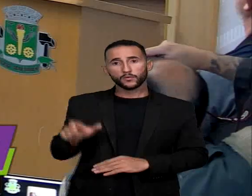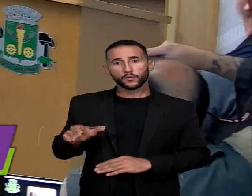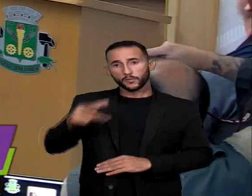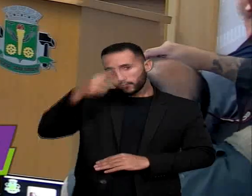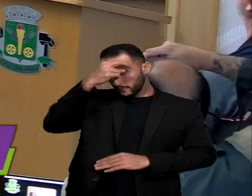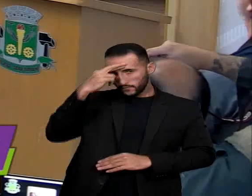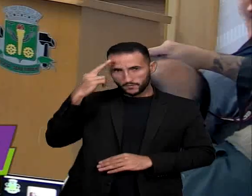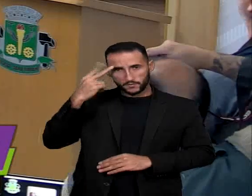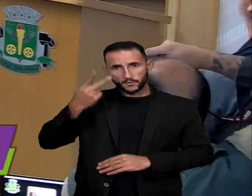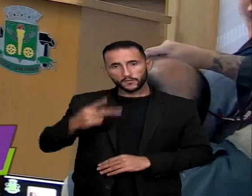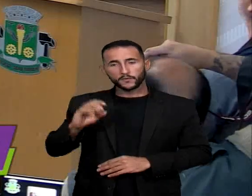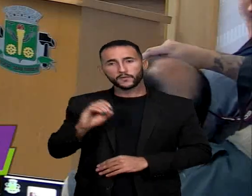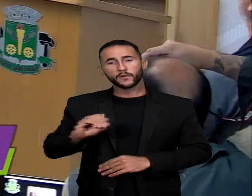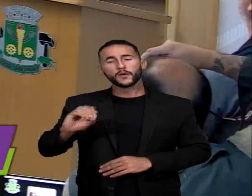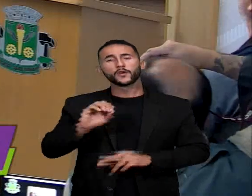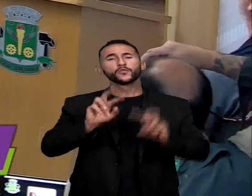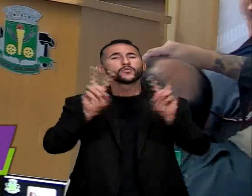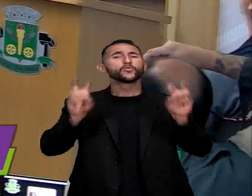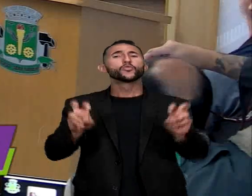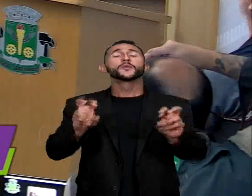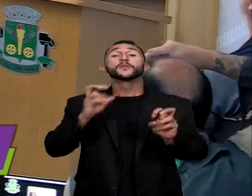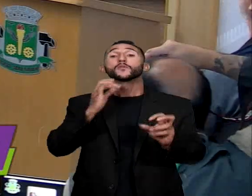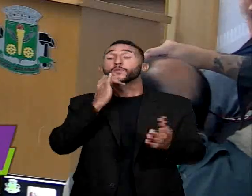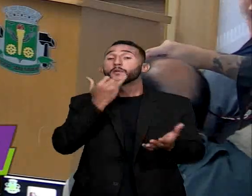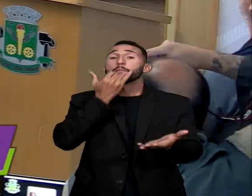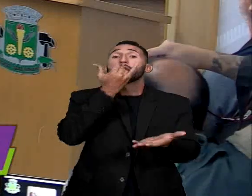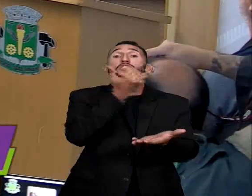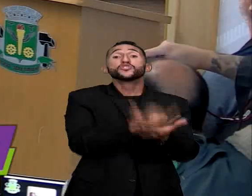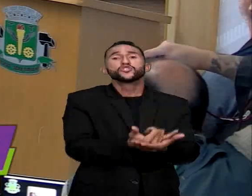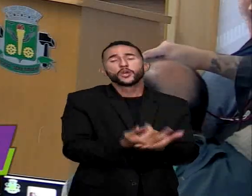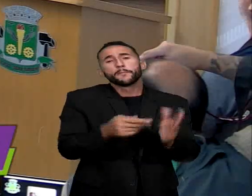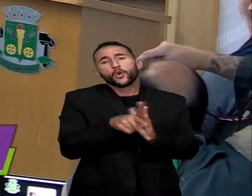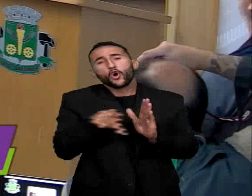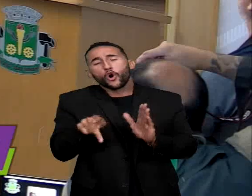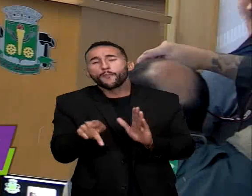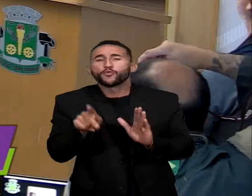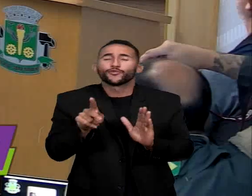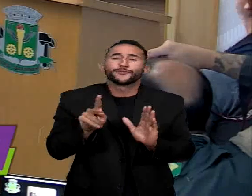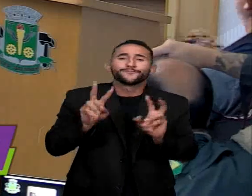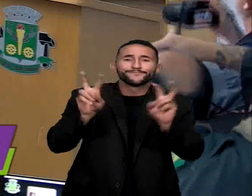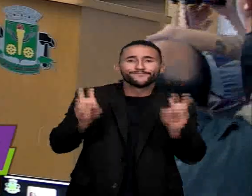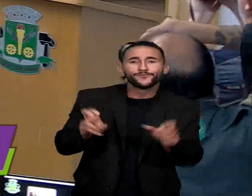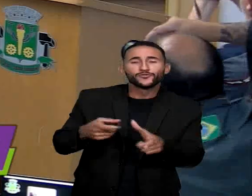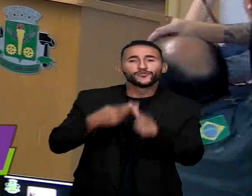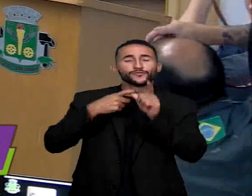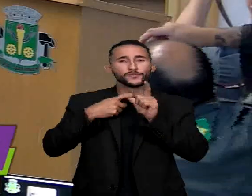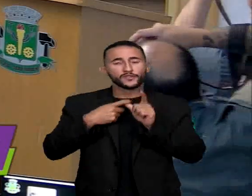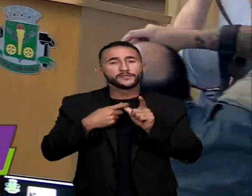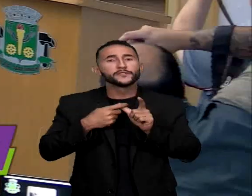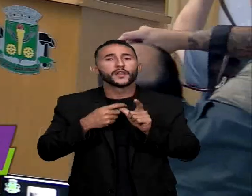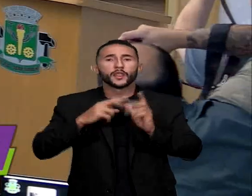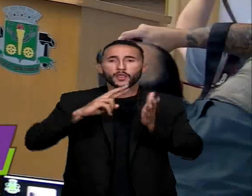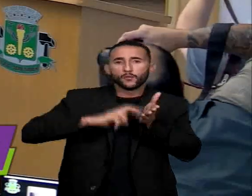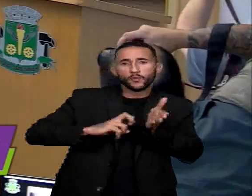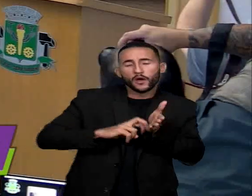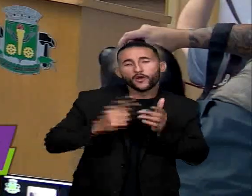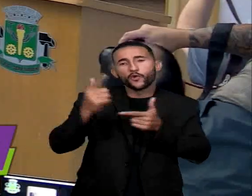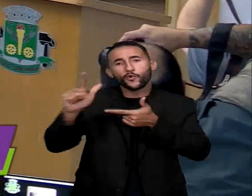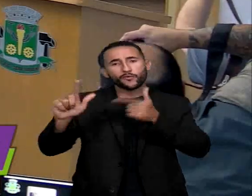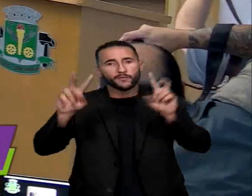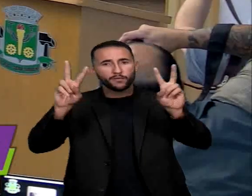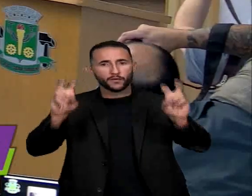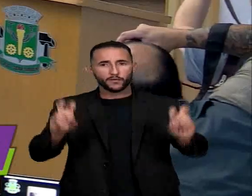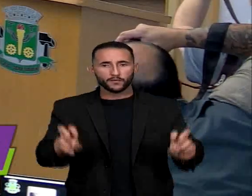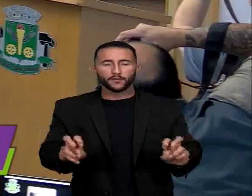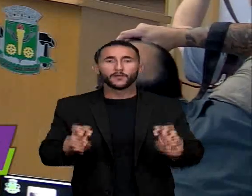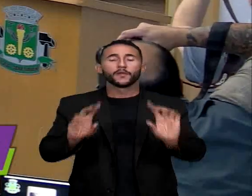Osasco que dispõe sobre a Anistia de créditos tributários e não tributários e da outras providências Ofício